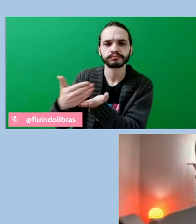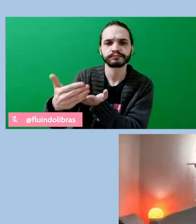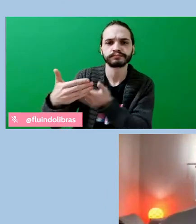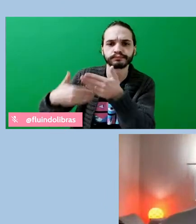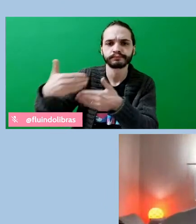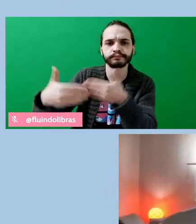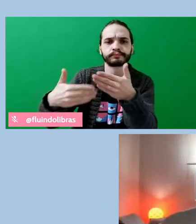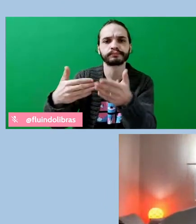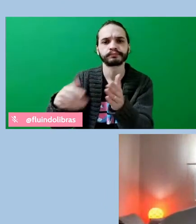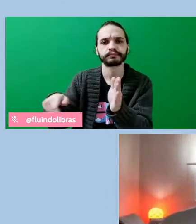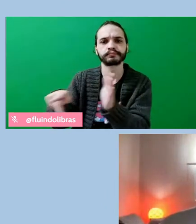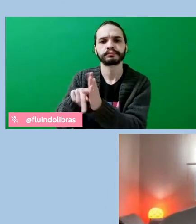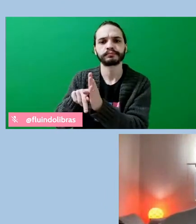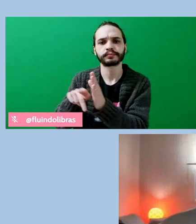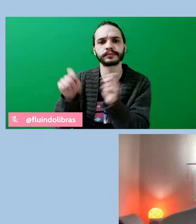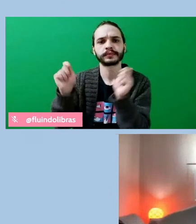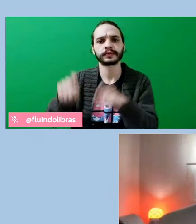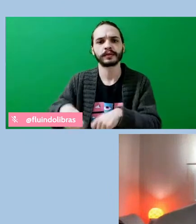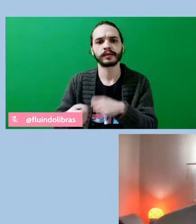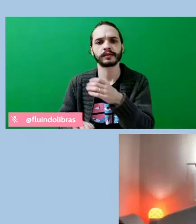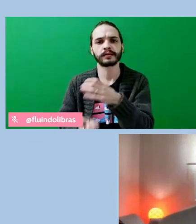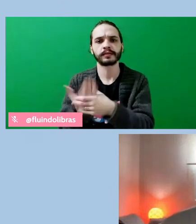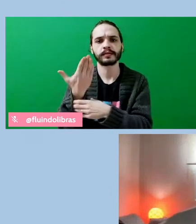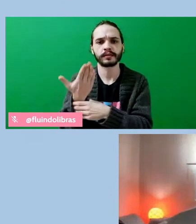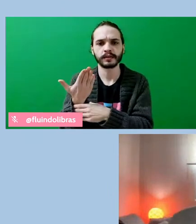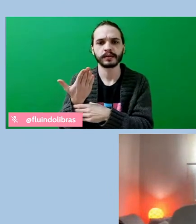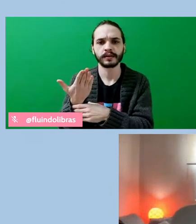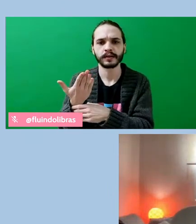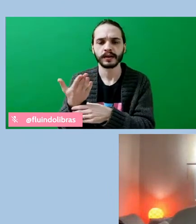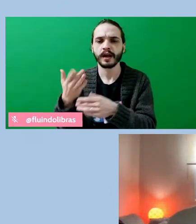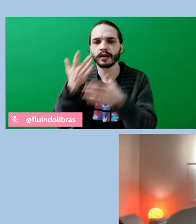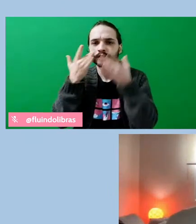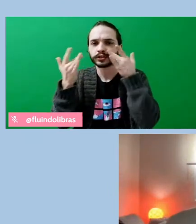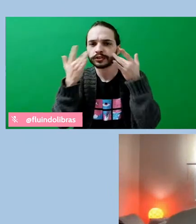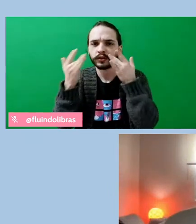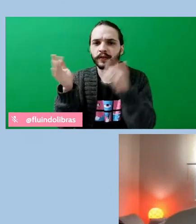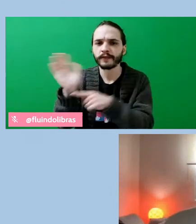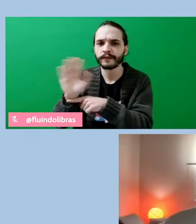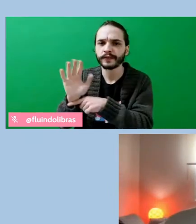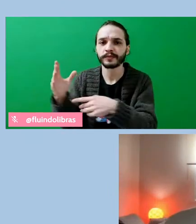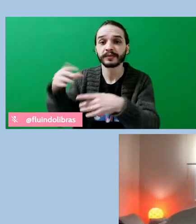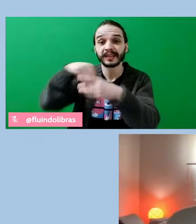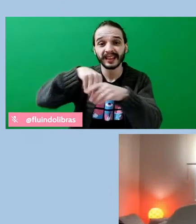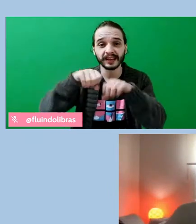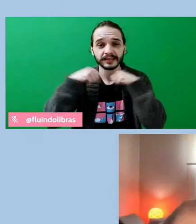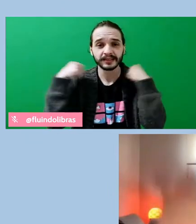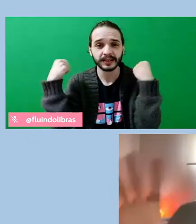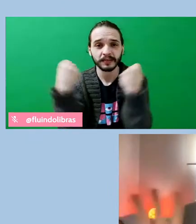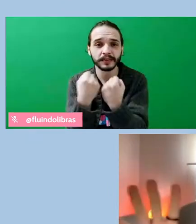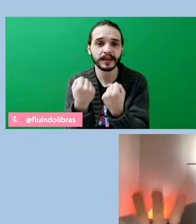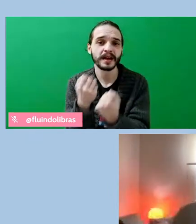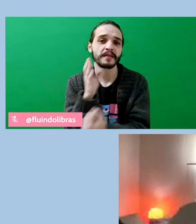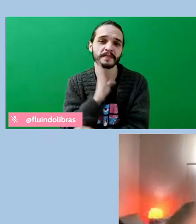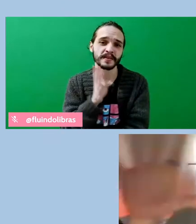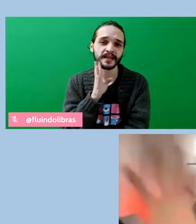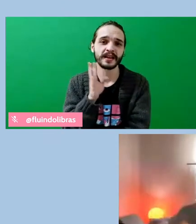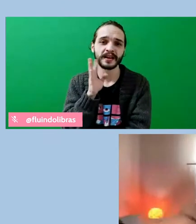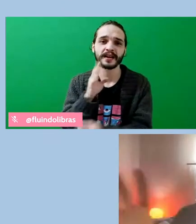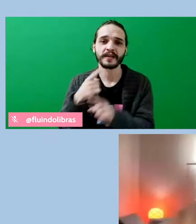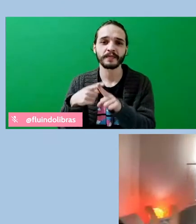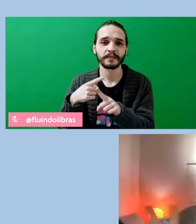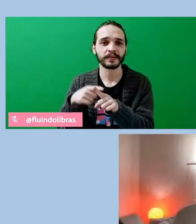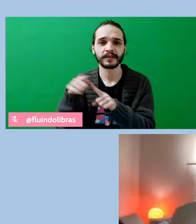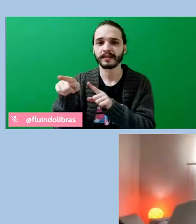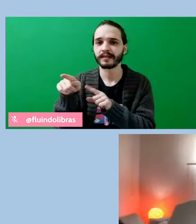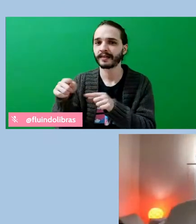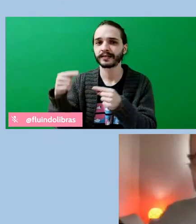passar uma peça filme num seminário, sabe? Também já não, já era totalmente fora do o legal do negócio é que ela não se encaixa em lugar nenhum. Isso que é